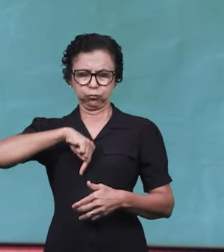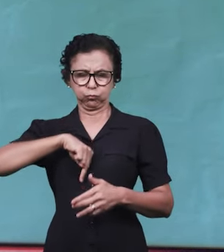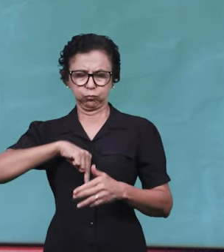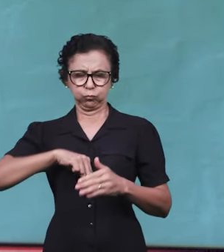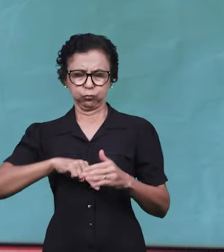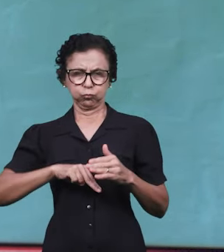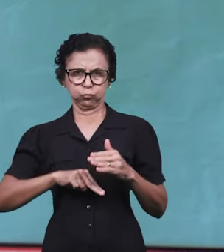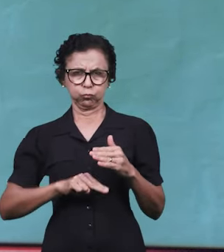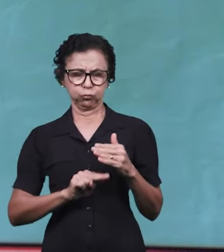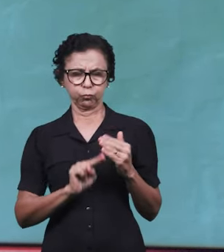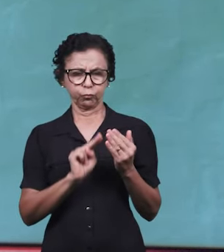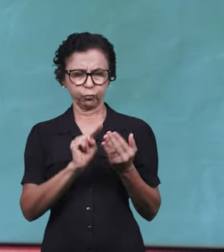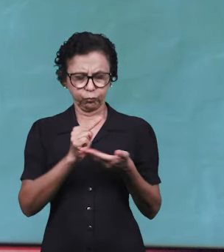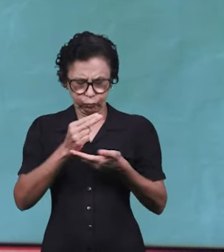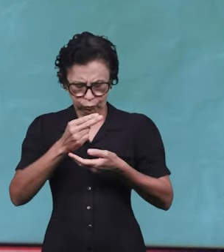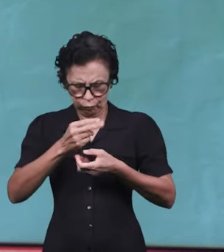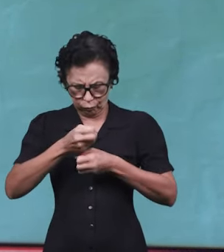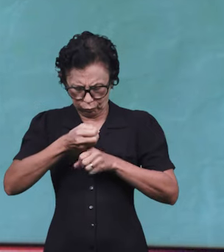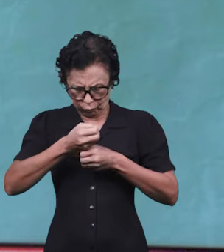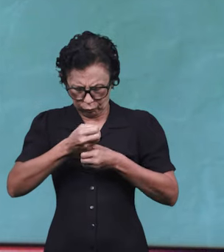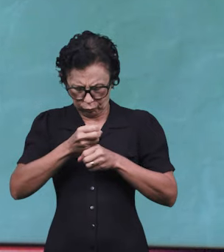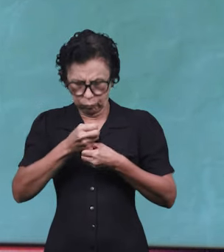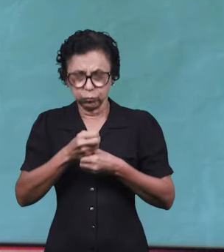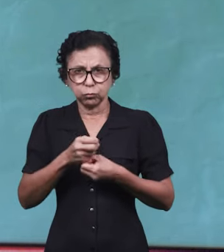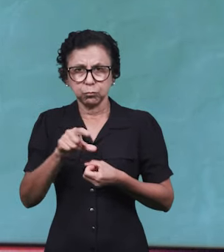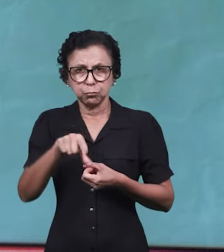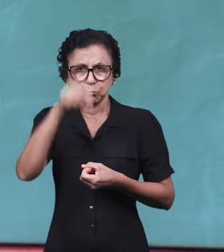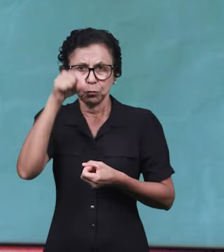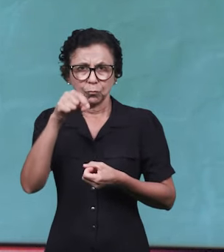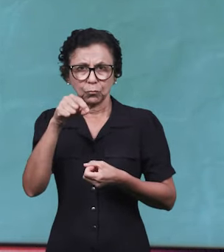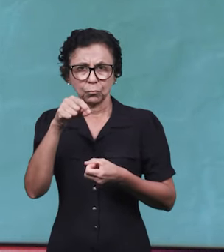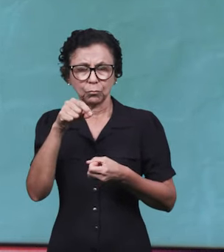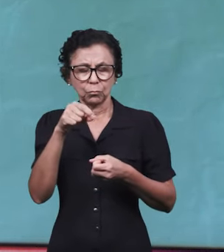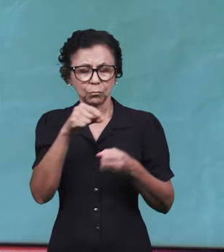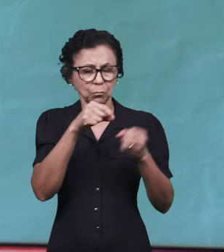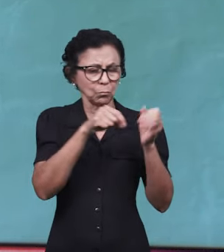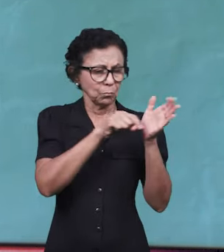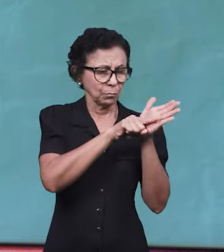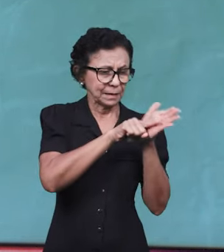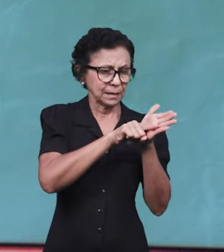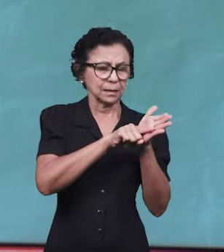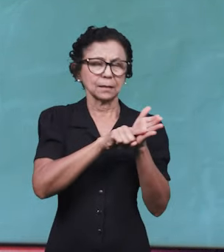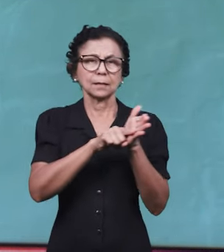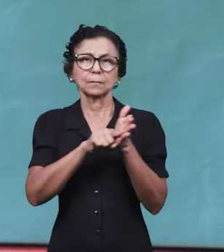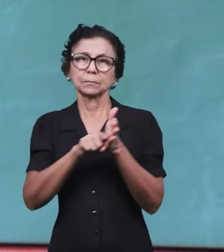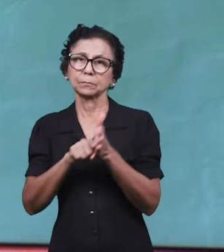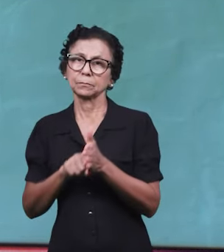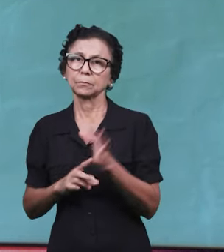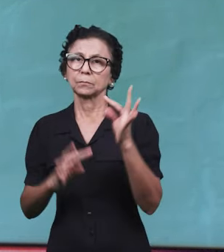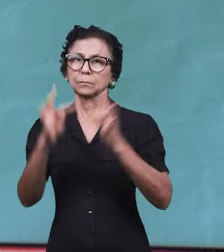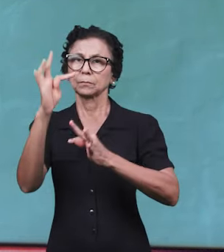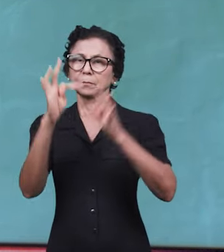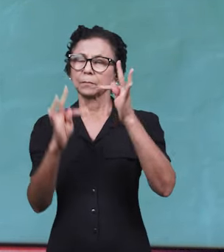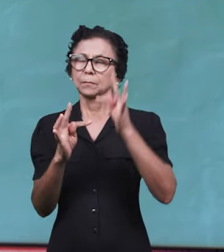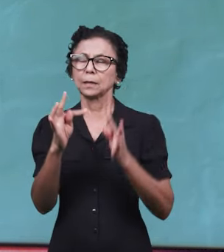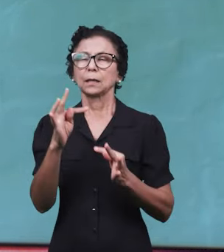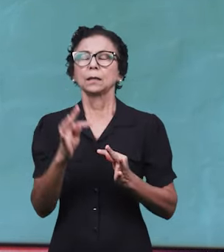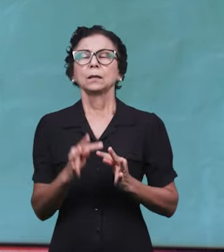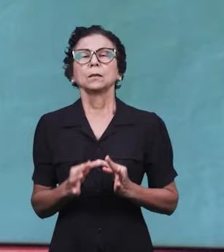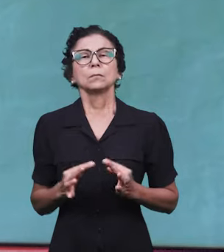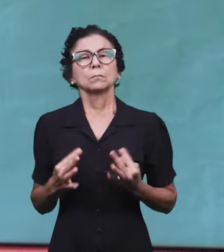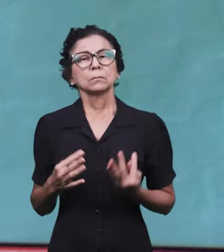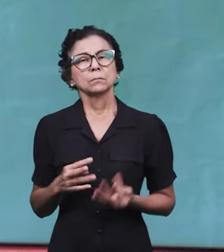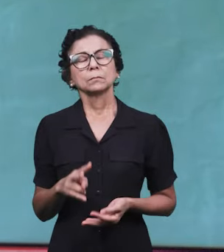biópsia, para verificar os danos no intestino delgado. O tratamento permanece, né, o mesmo, evitando alimentos